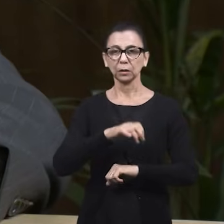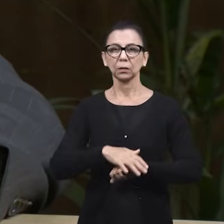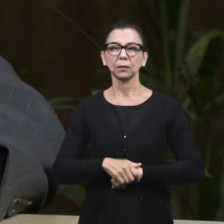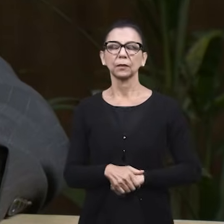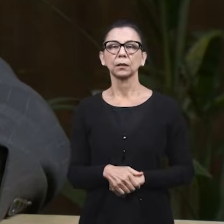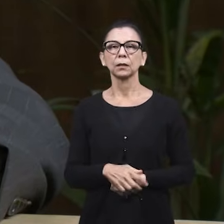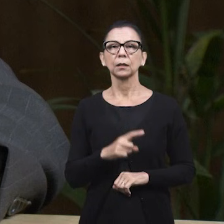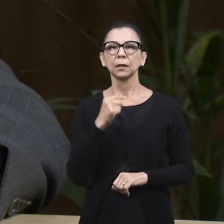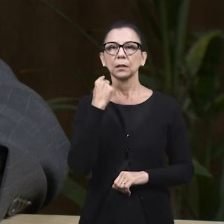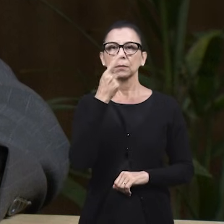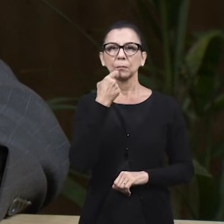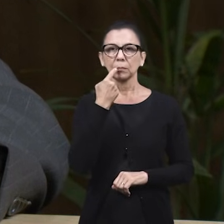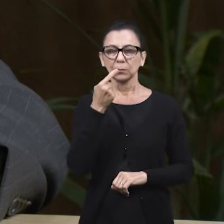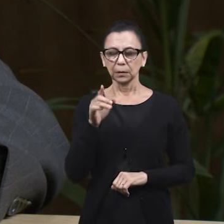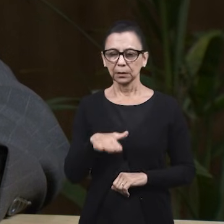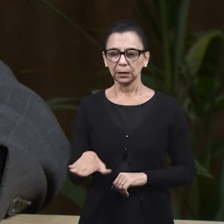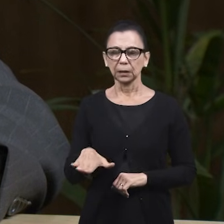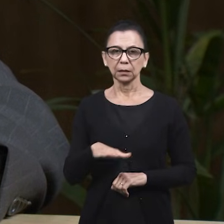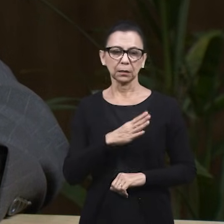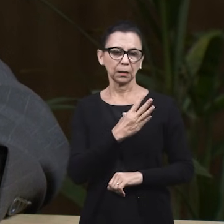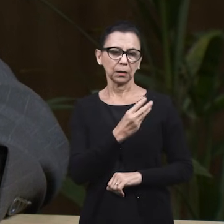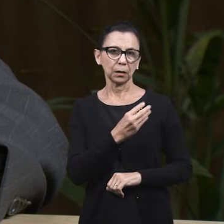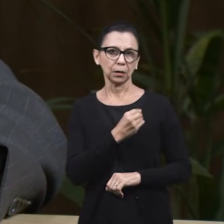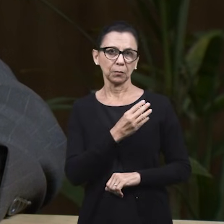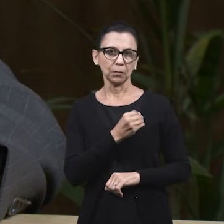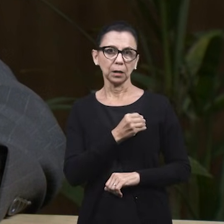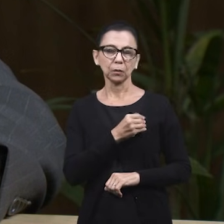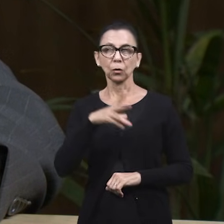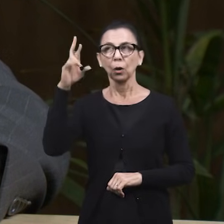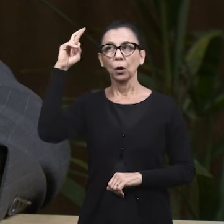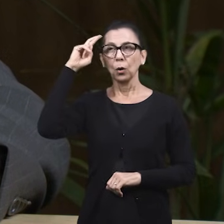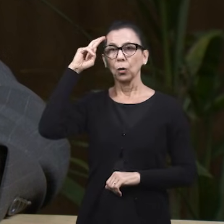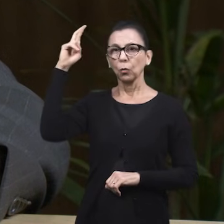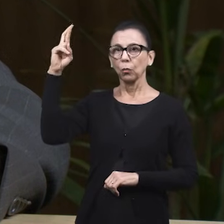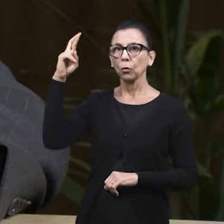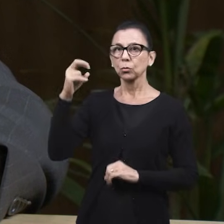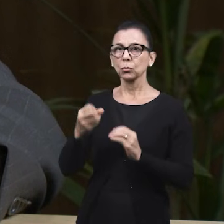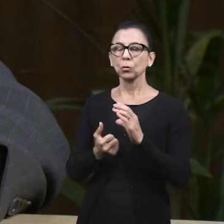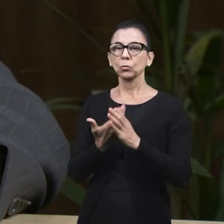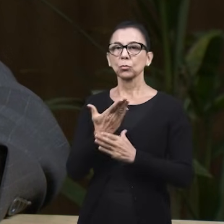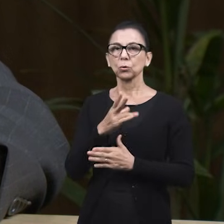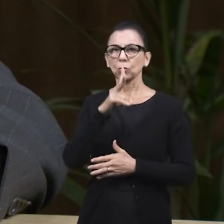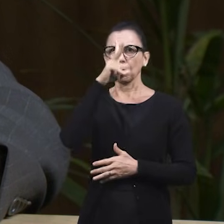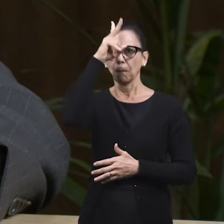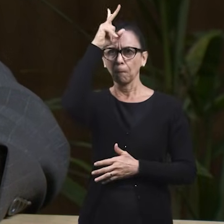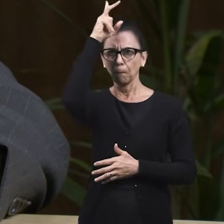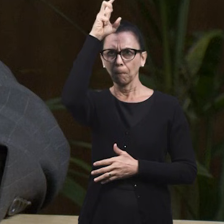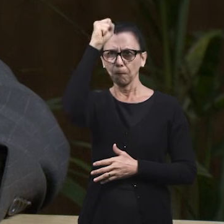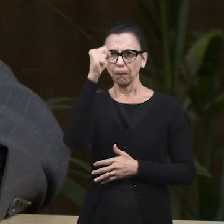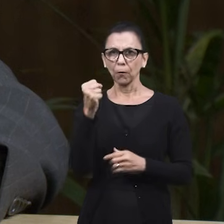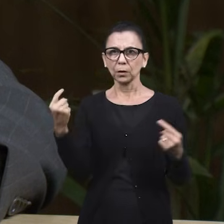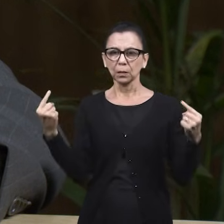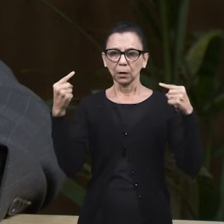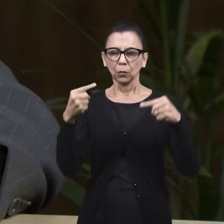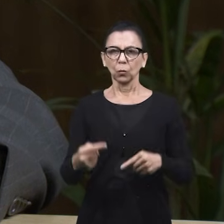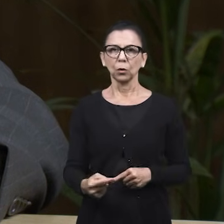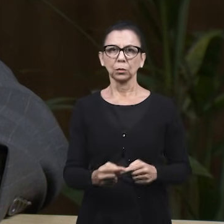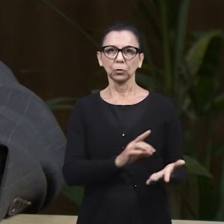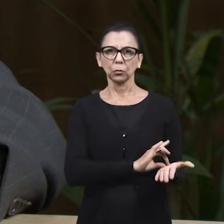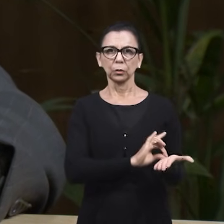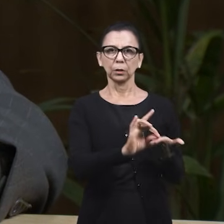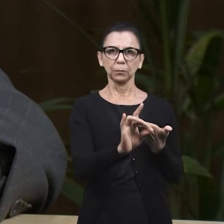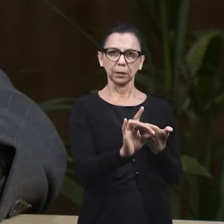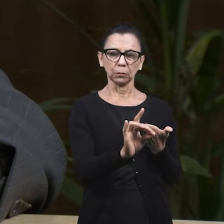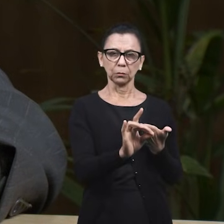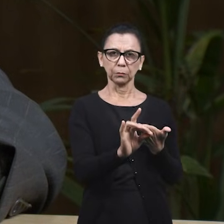da boca das crianças e dos que mamam, tu suscitaste força por causa dos teus adversários para fazer escalar